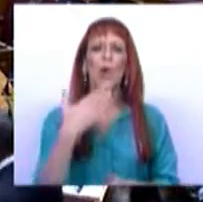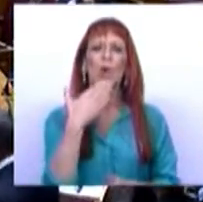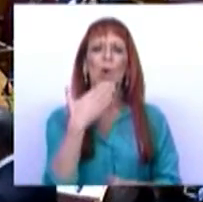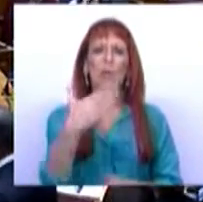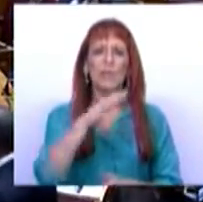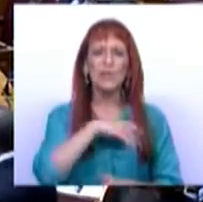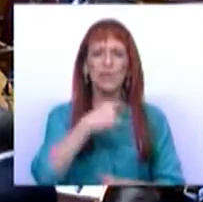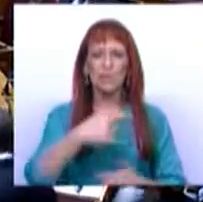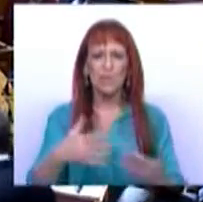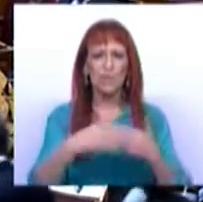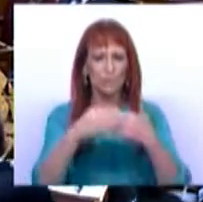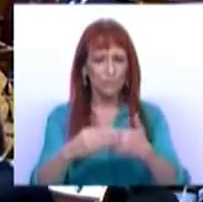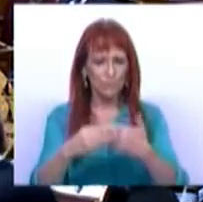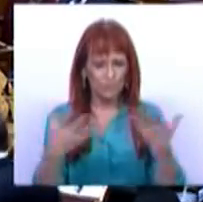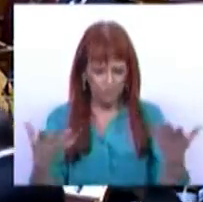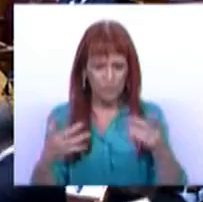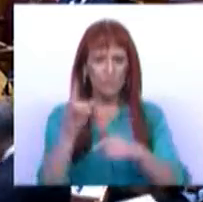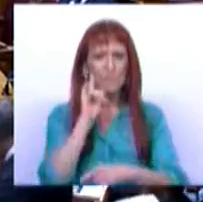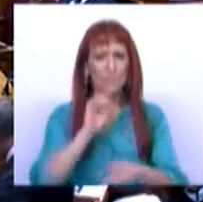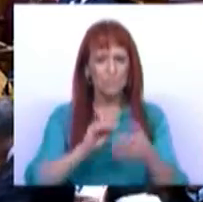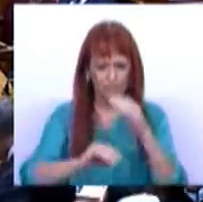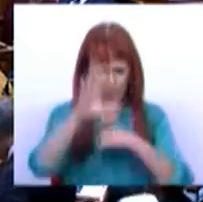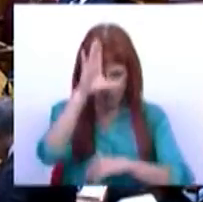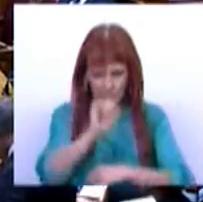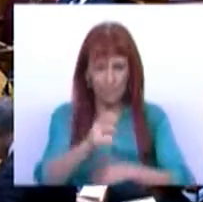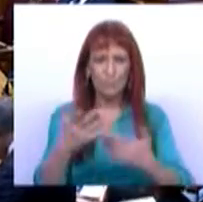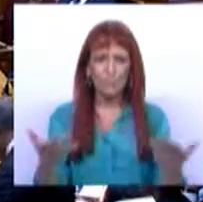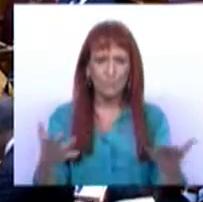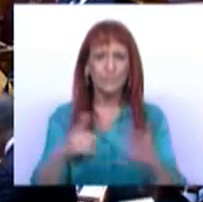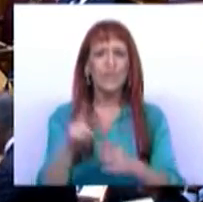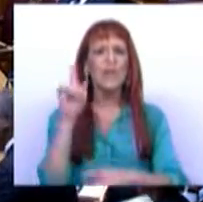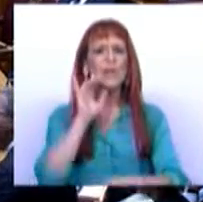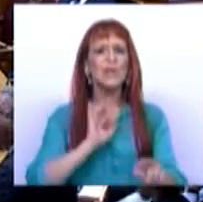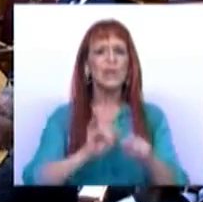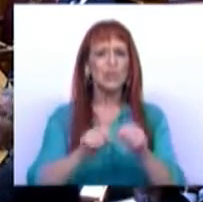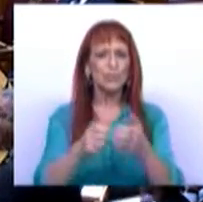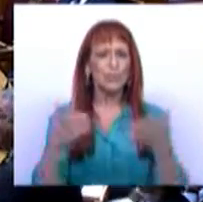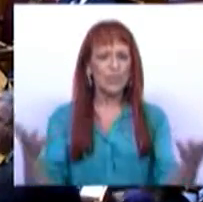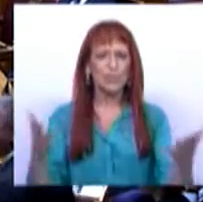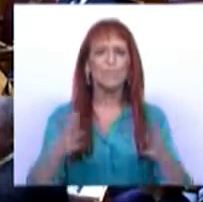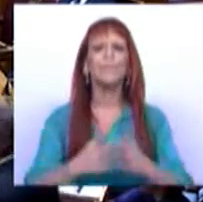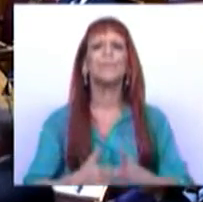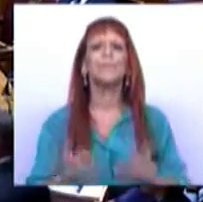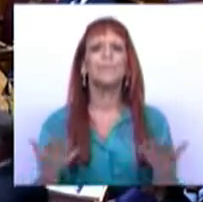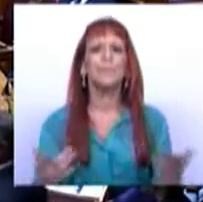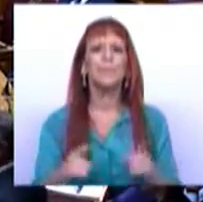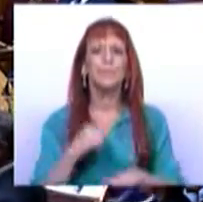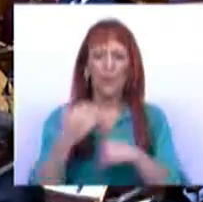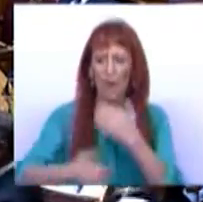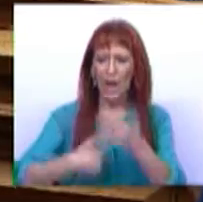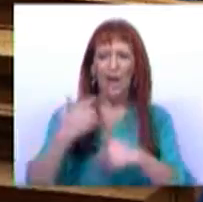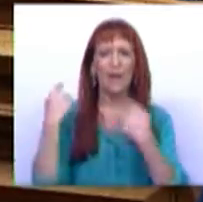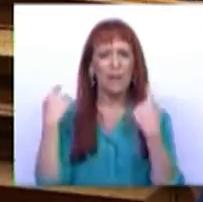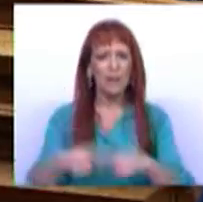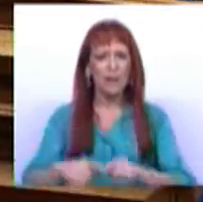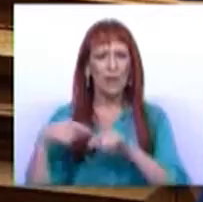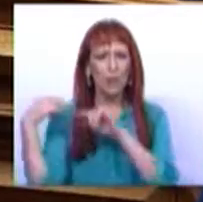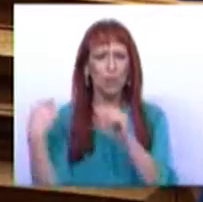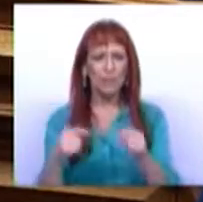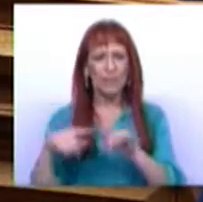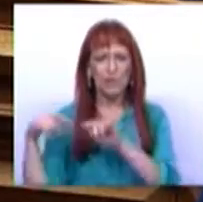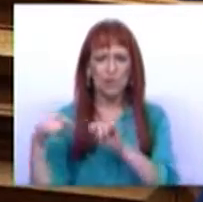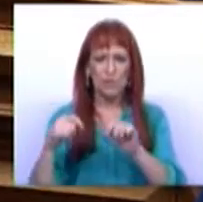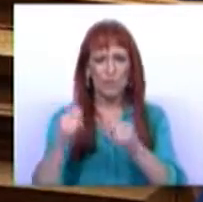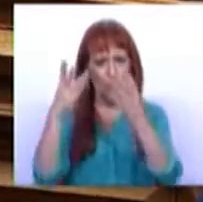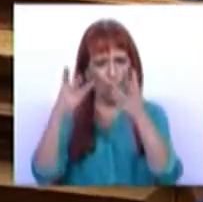Muito obrigado, Sr. Presidente. Cumprimento os Srs. Deputados de Estado, Sras. E Srs. Deputados. Avançado que está o debate de discussão